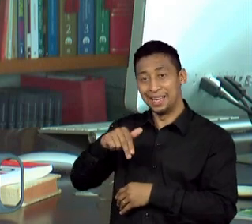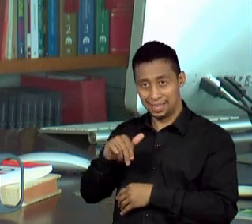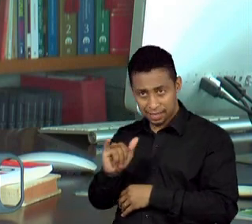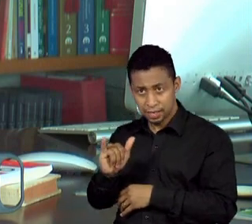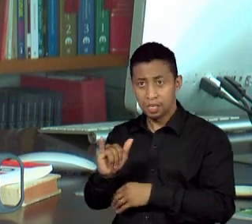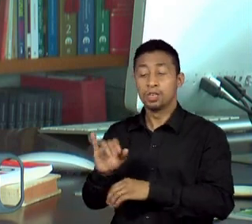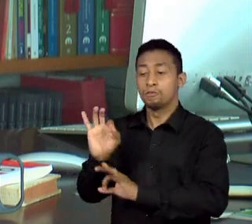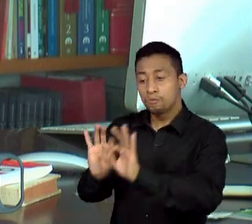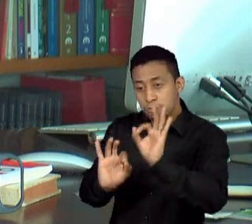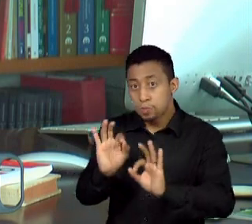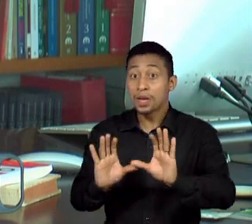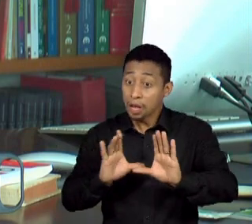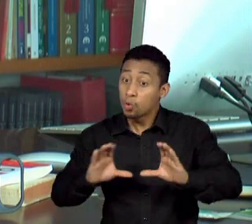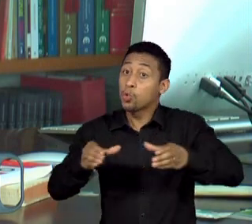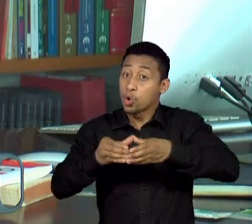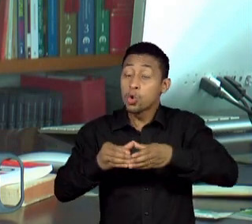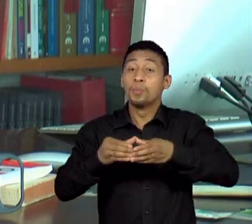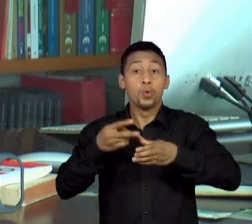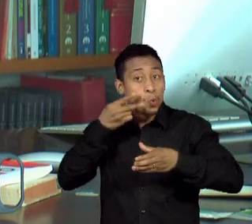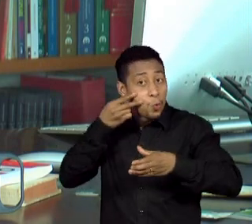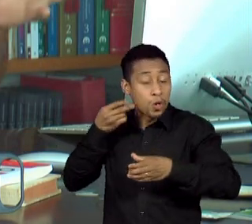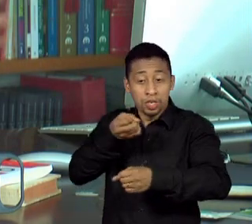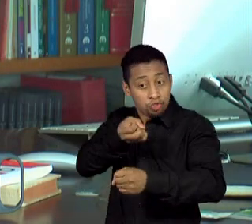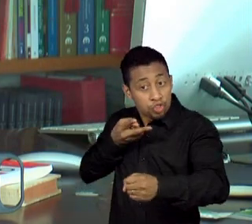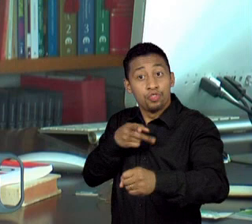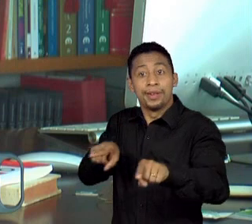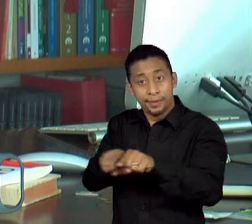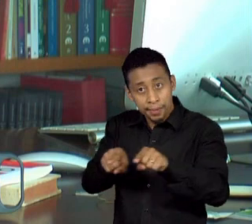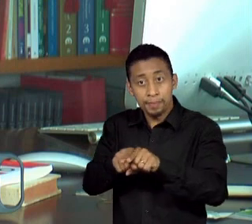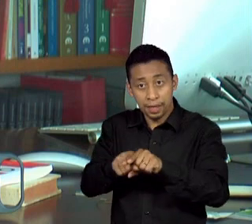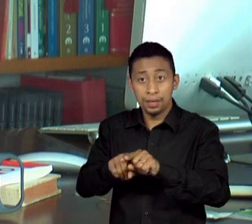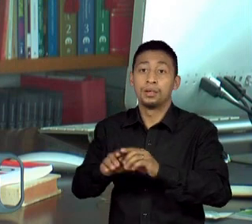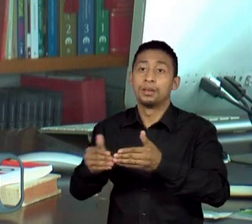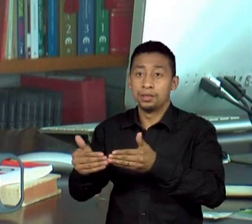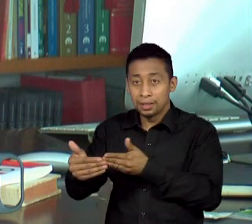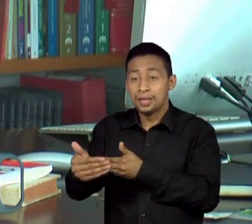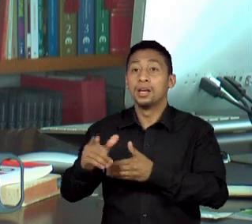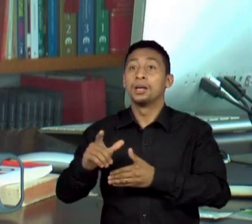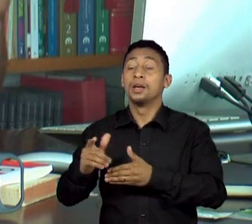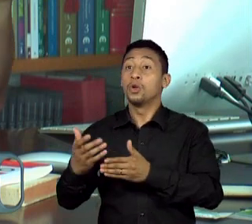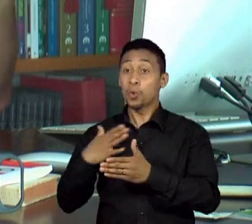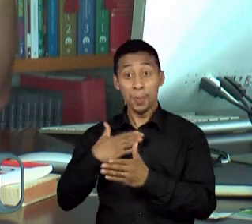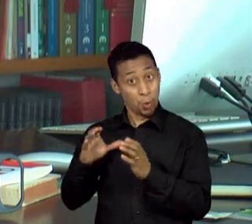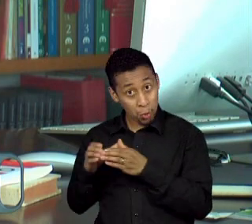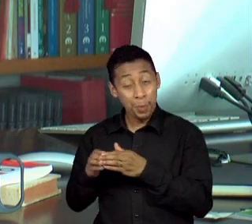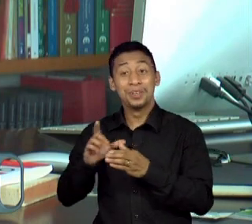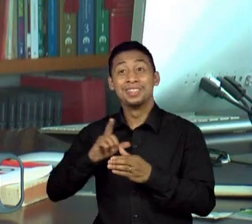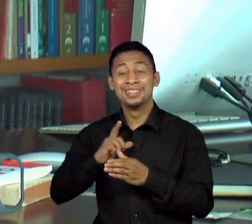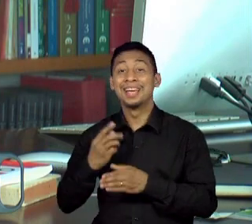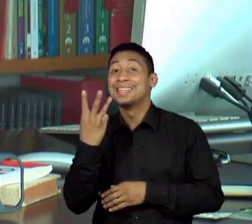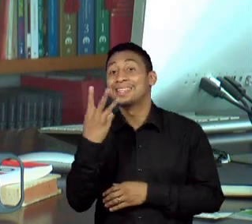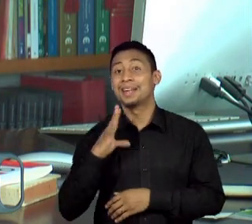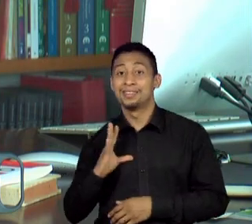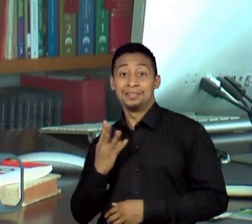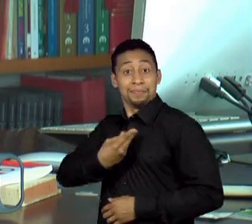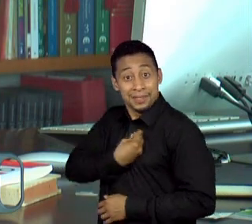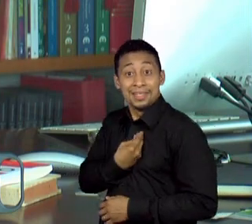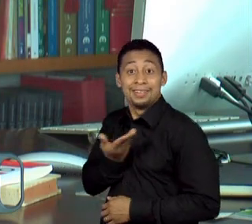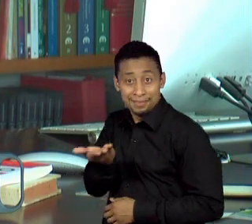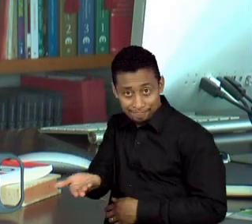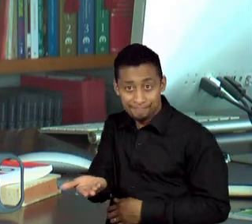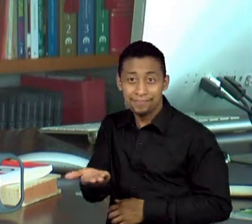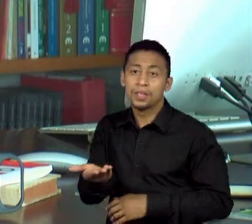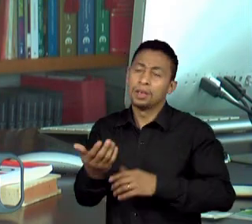também. Então, no ano passado, no meu grupo, tinha 3 trans. Então, essa diversidade ela tem que